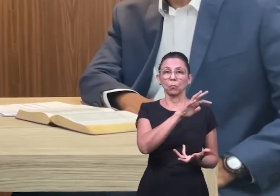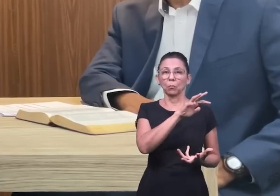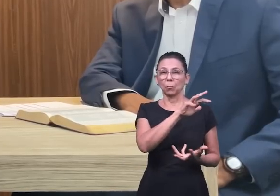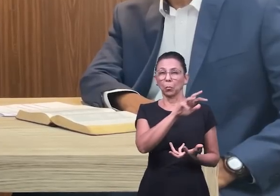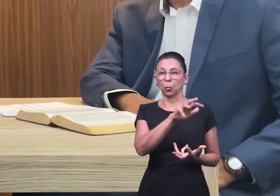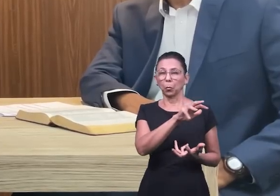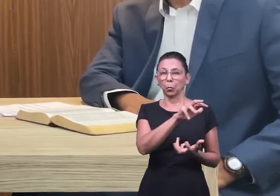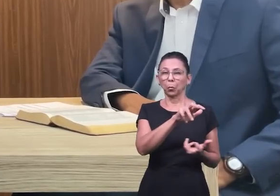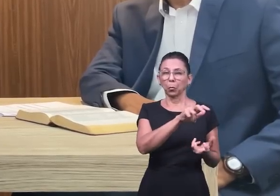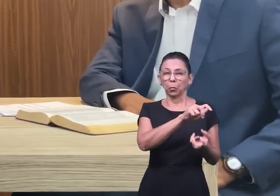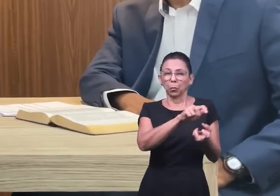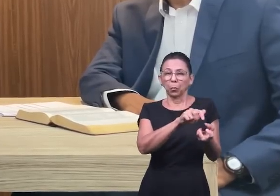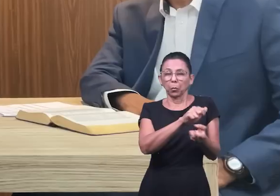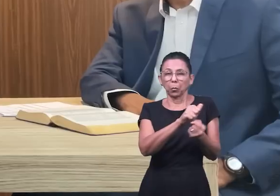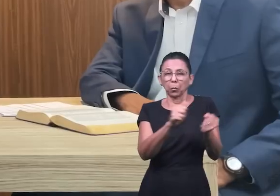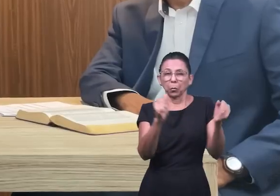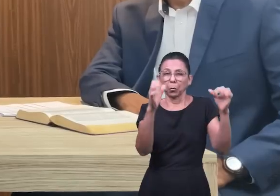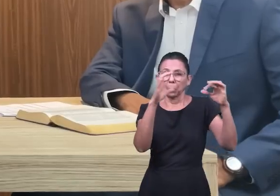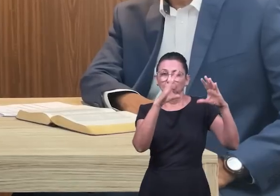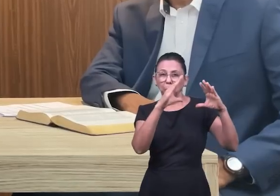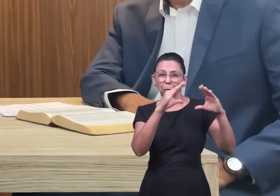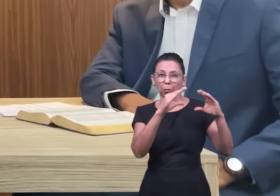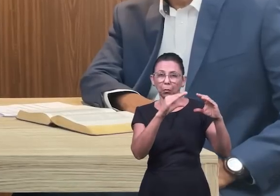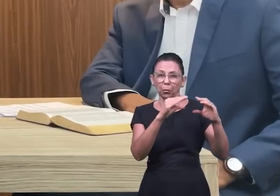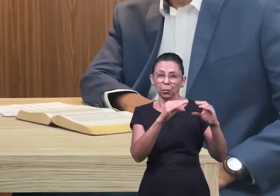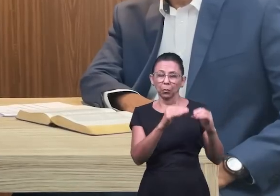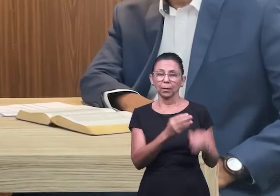momento. Mas existe